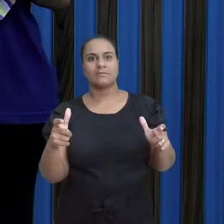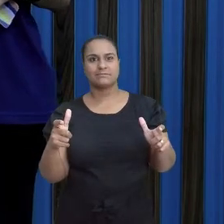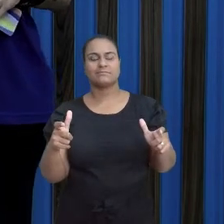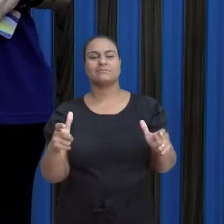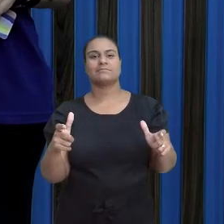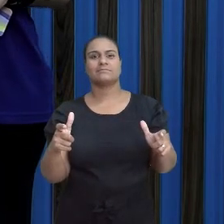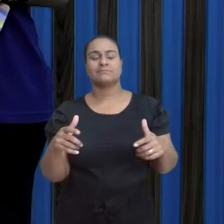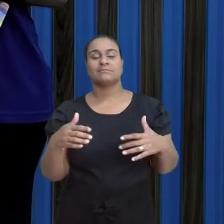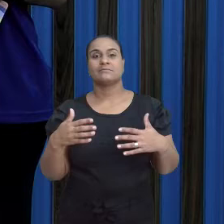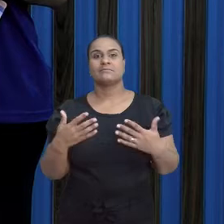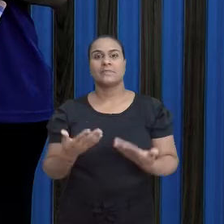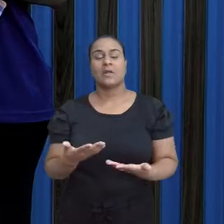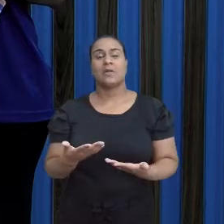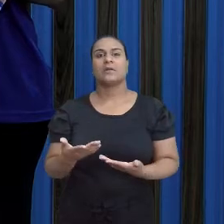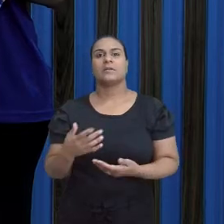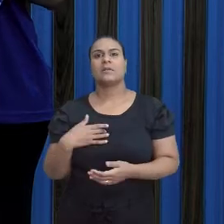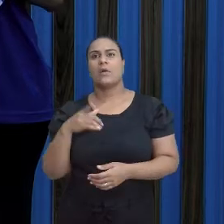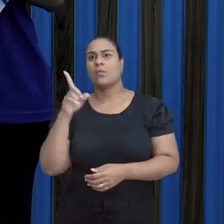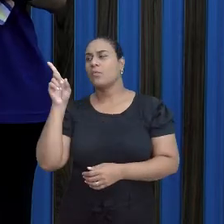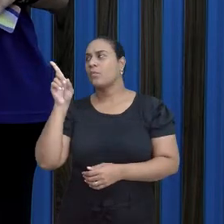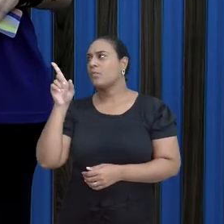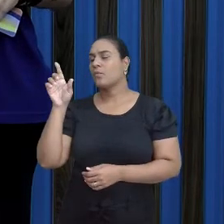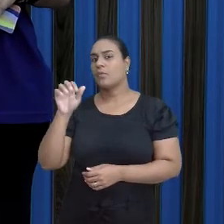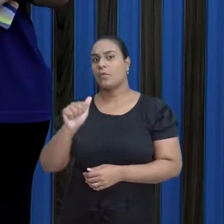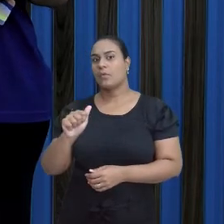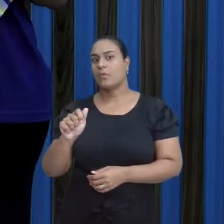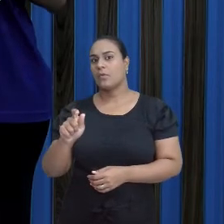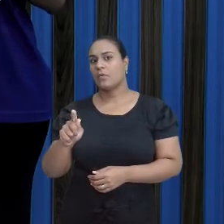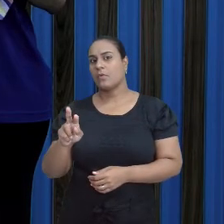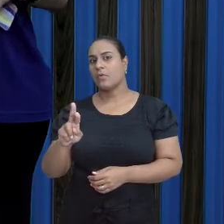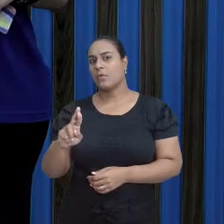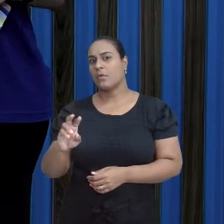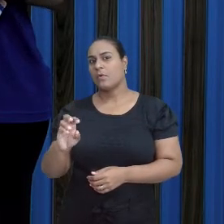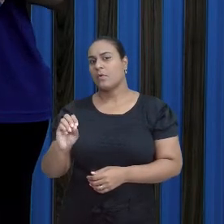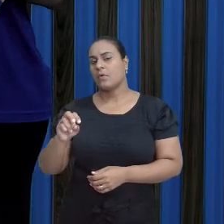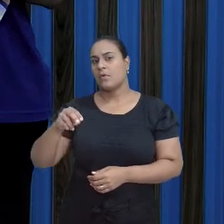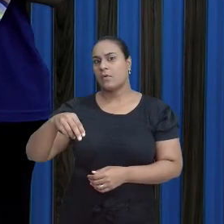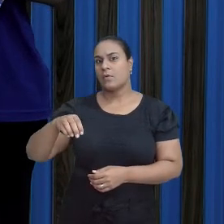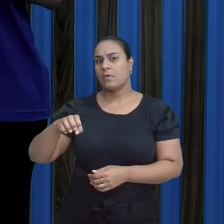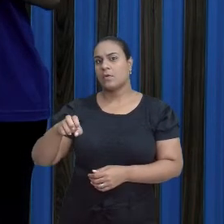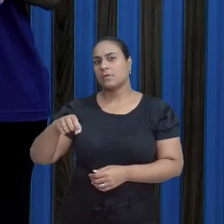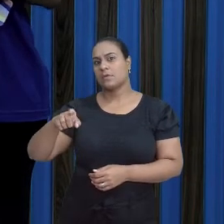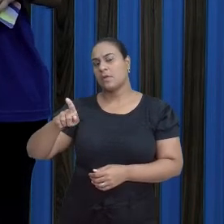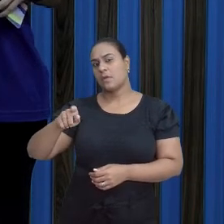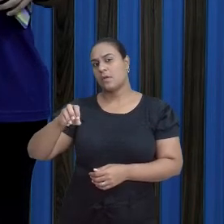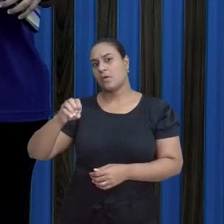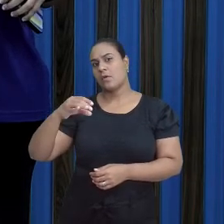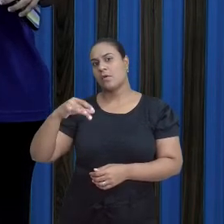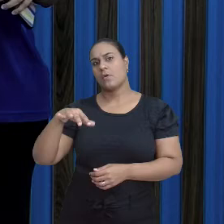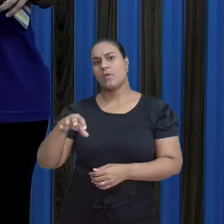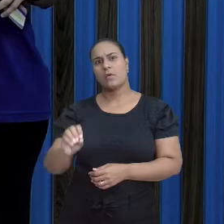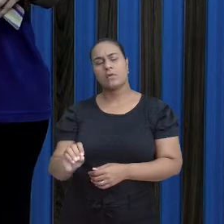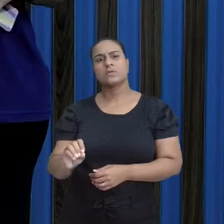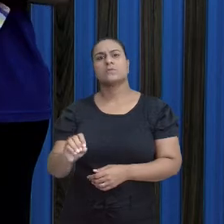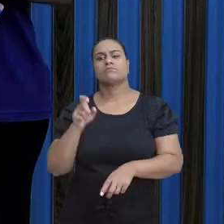questão, né, do agronegócio, da agricultura e pecuária, que vem aumentando de uma forma